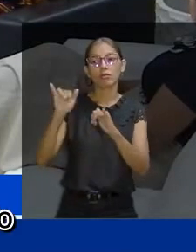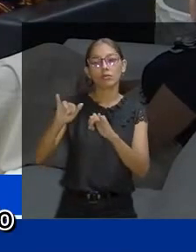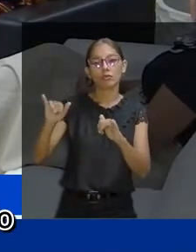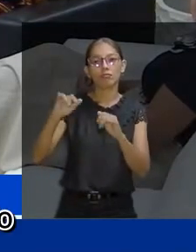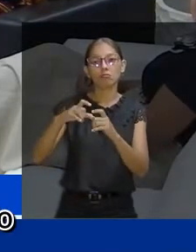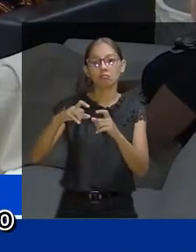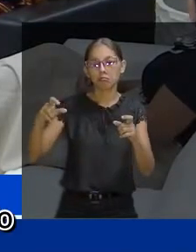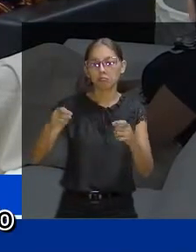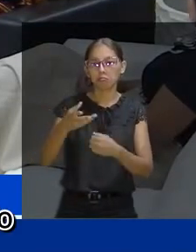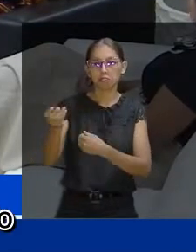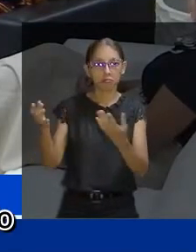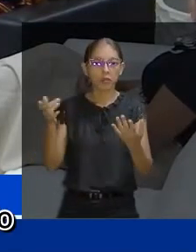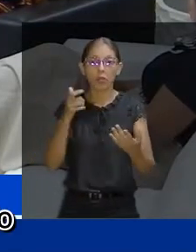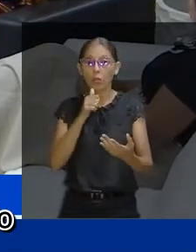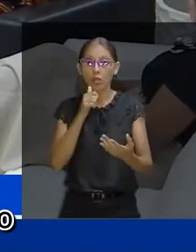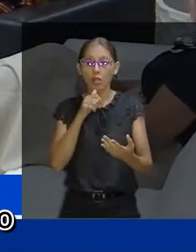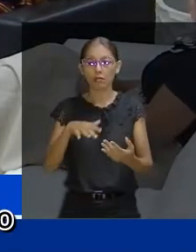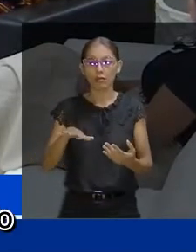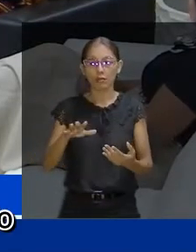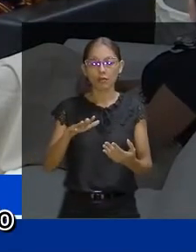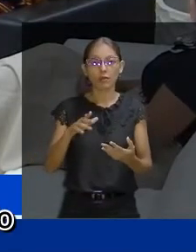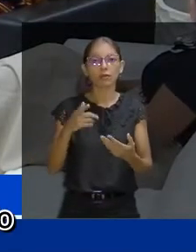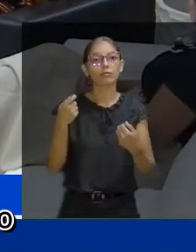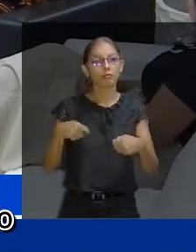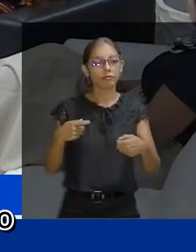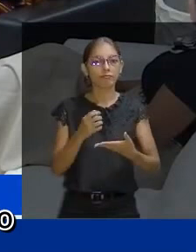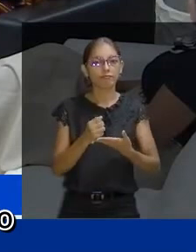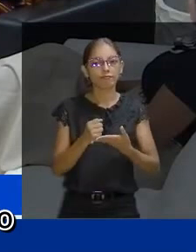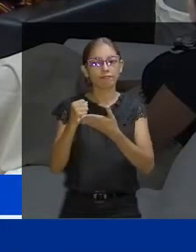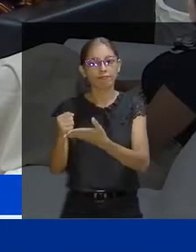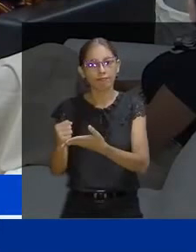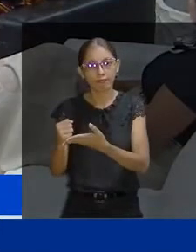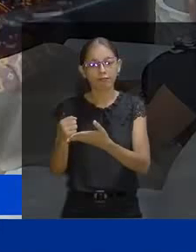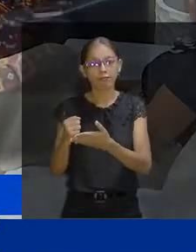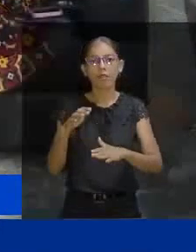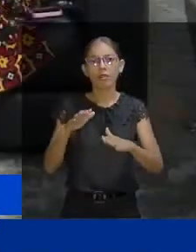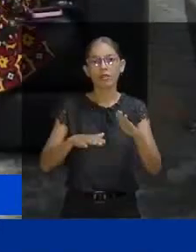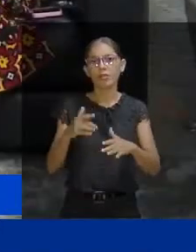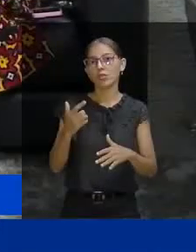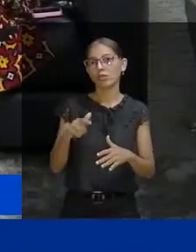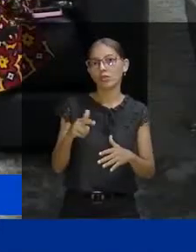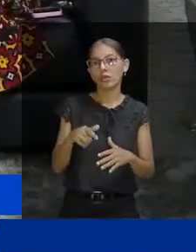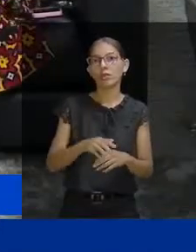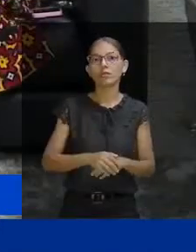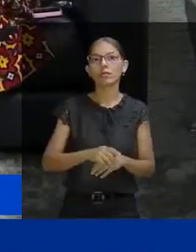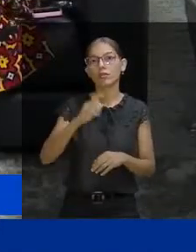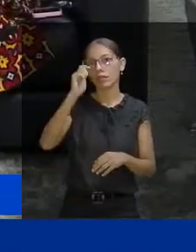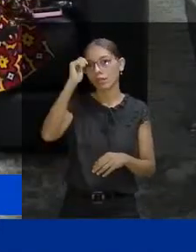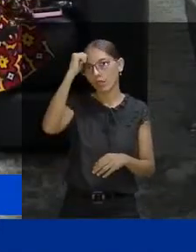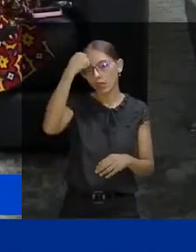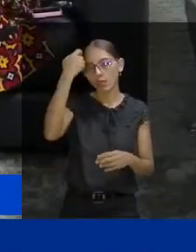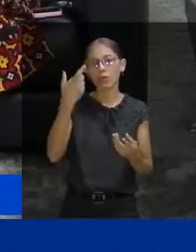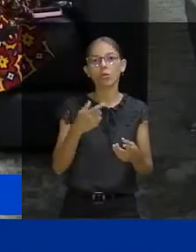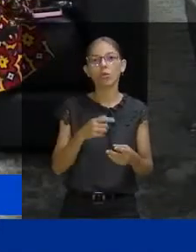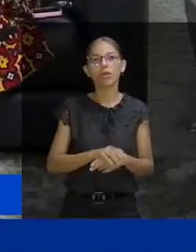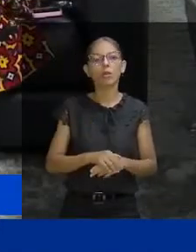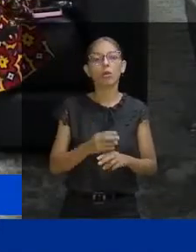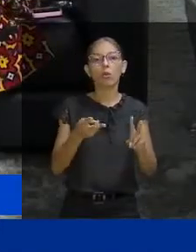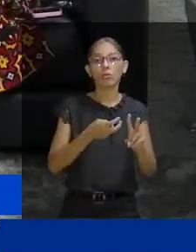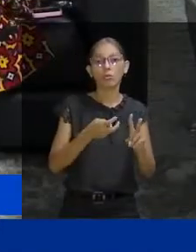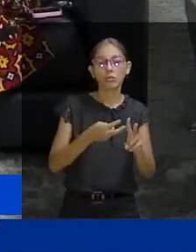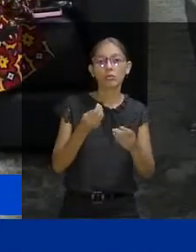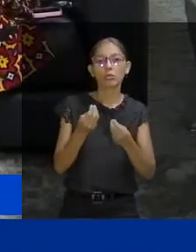se não tiver um suporte, um apoio para aquela mulher, para aquele negro, para aquele indígena, um suporte jurídico e um